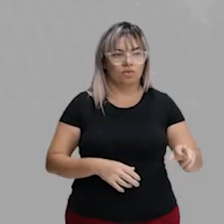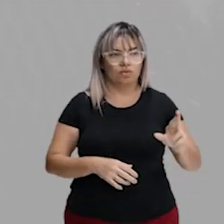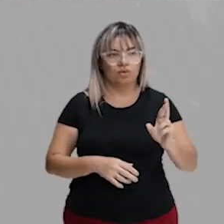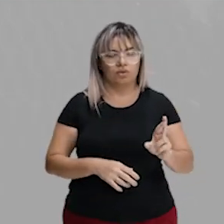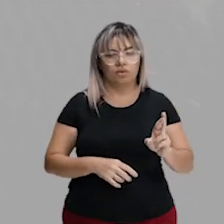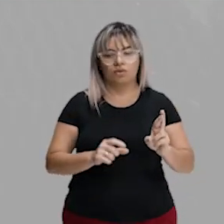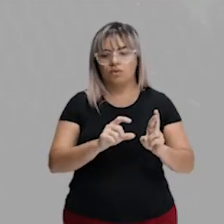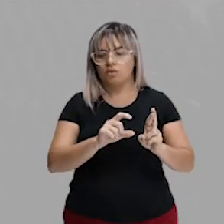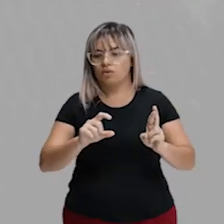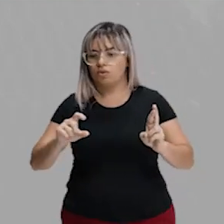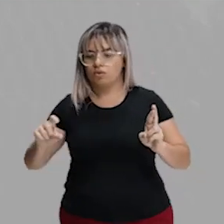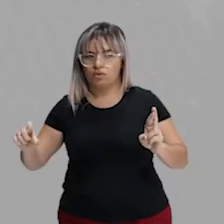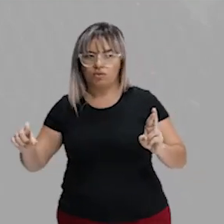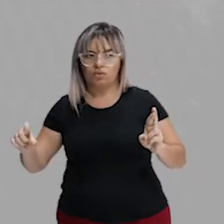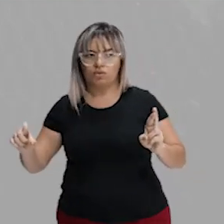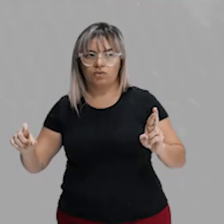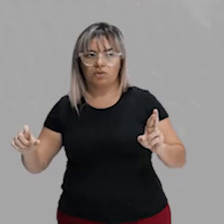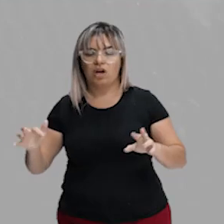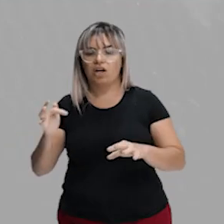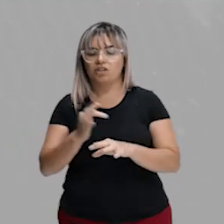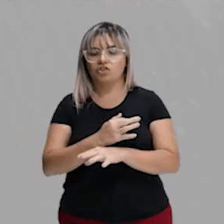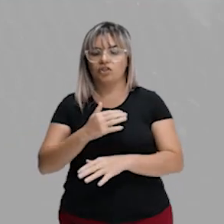interno.